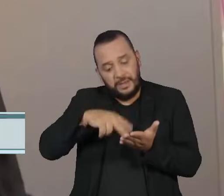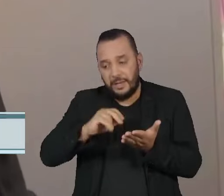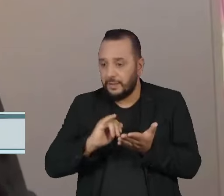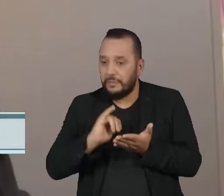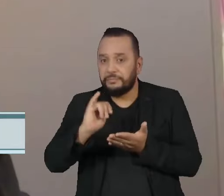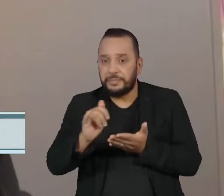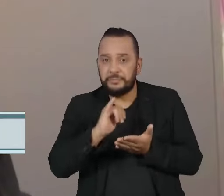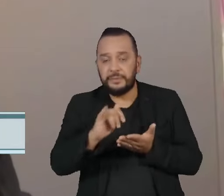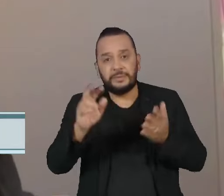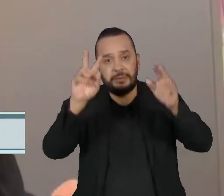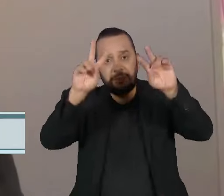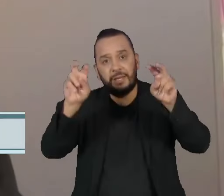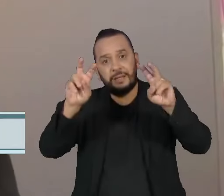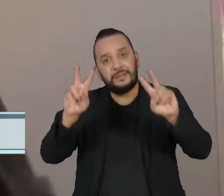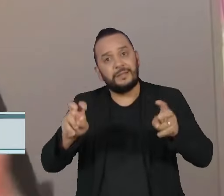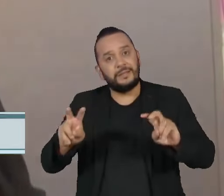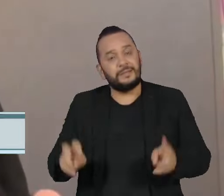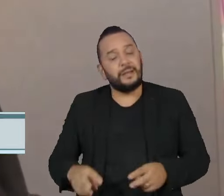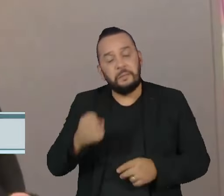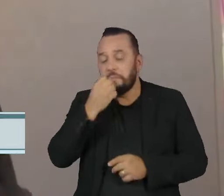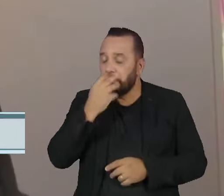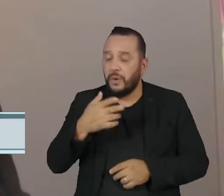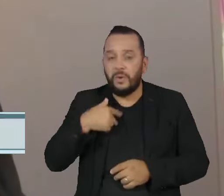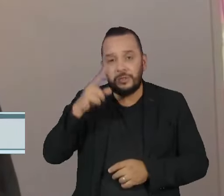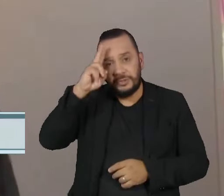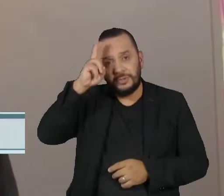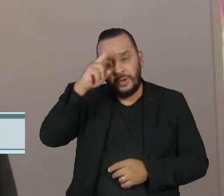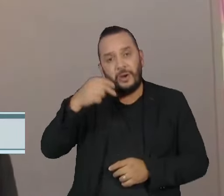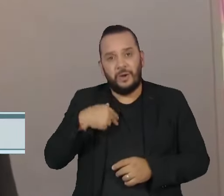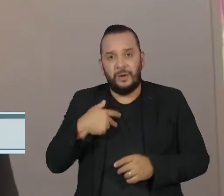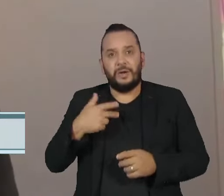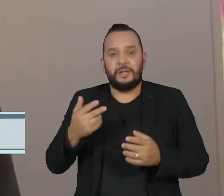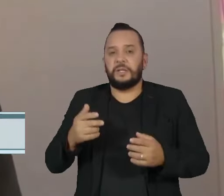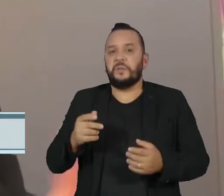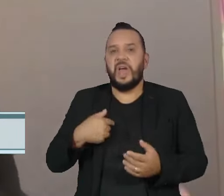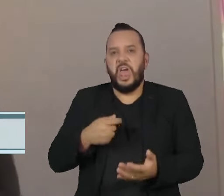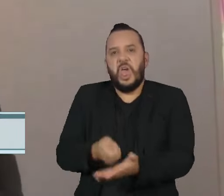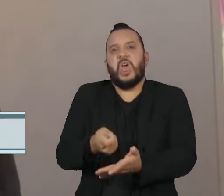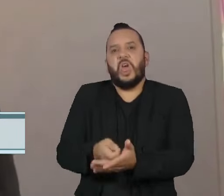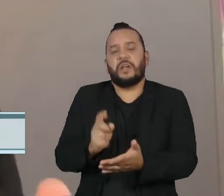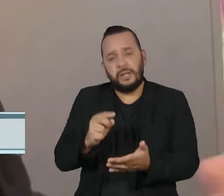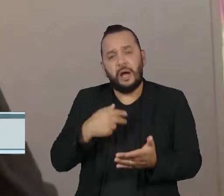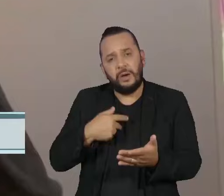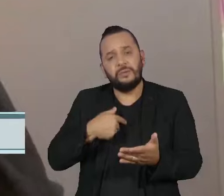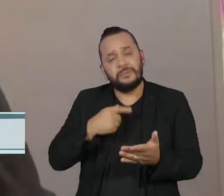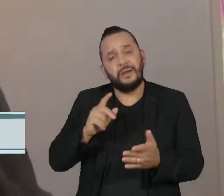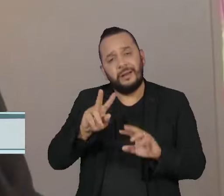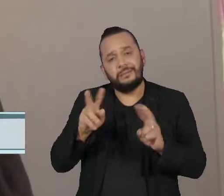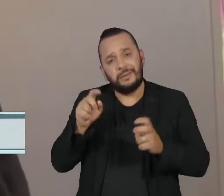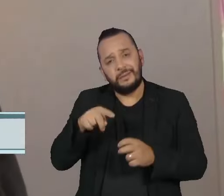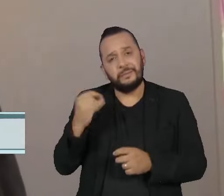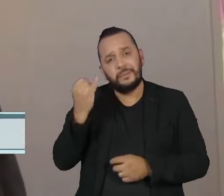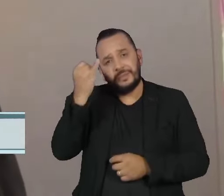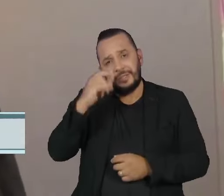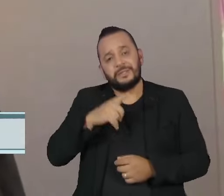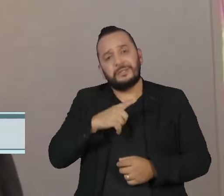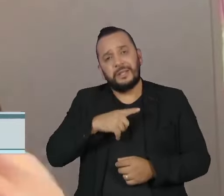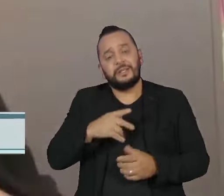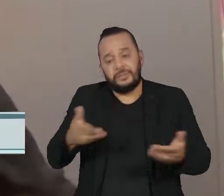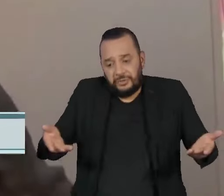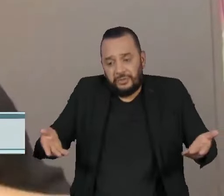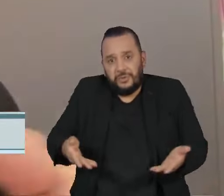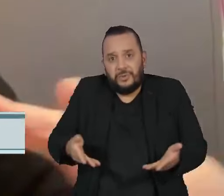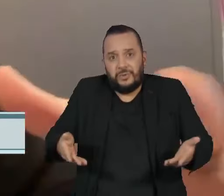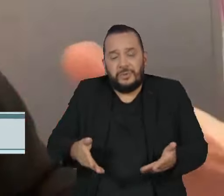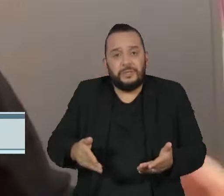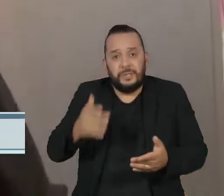aparecem né então numa boa história também isso aparece mas não de uma forma como forçação de barra tá lá porque são temas que tão que são atuais E os